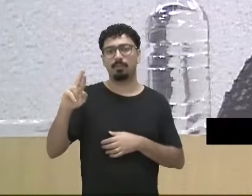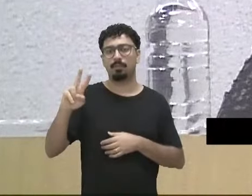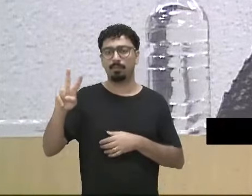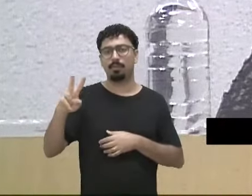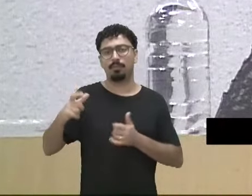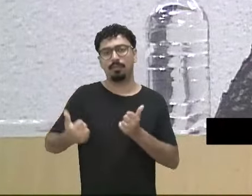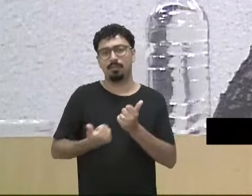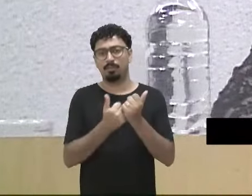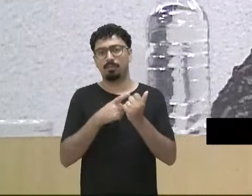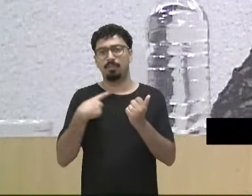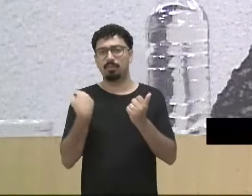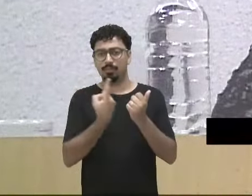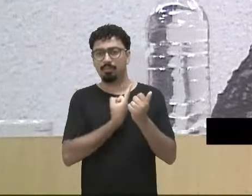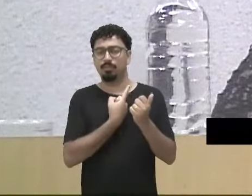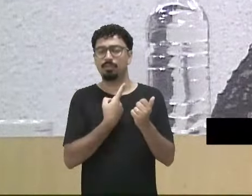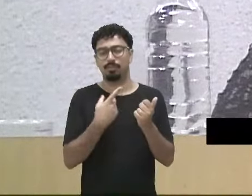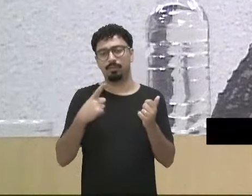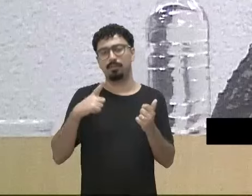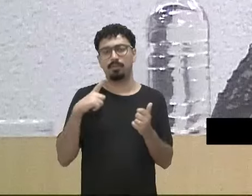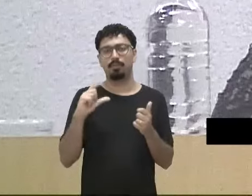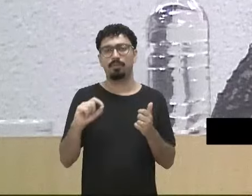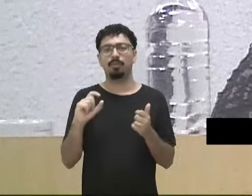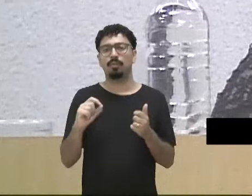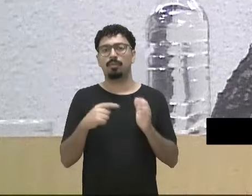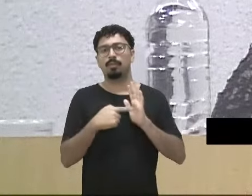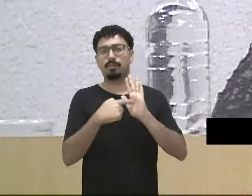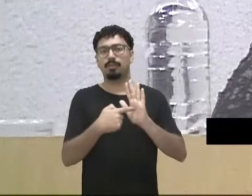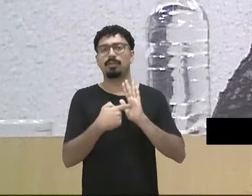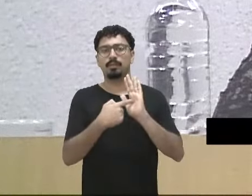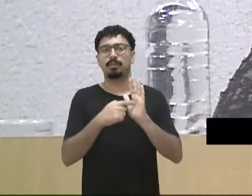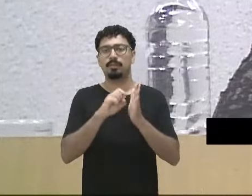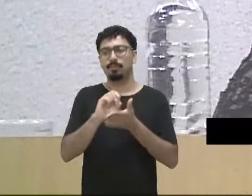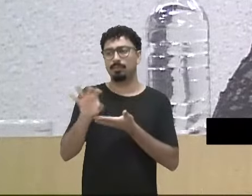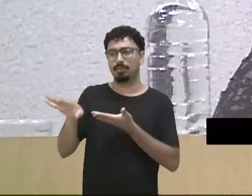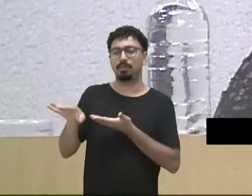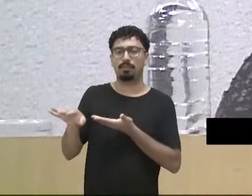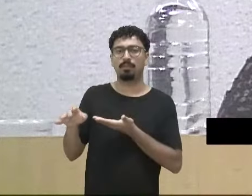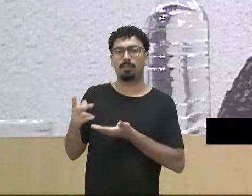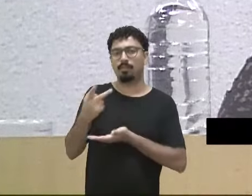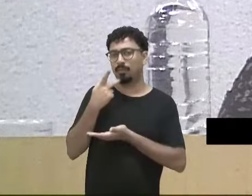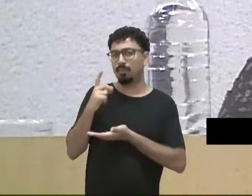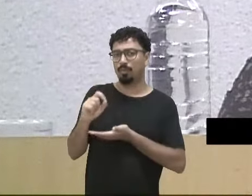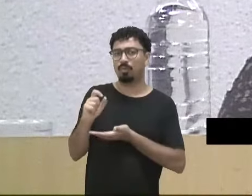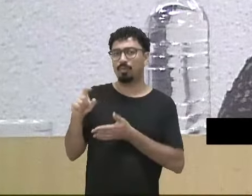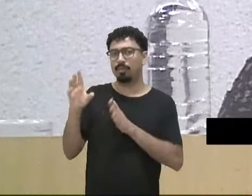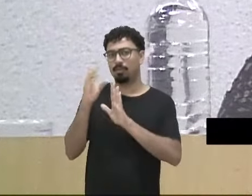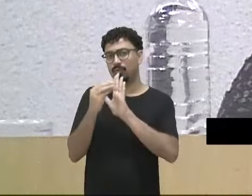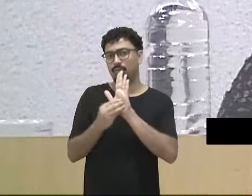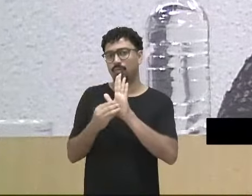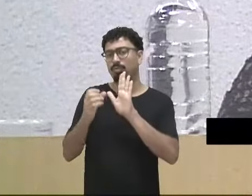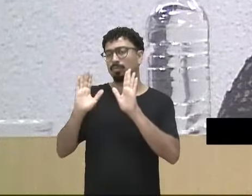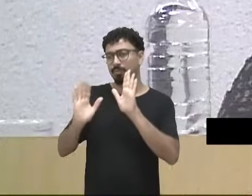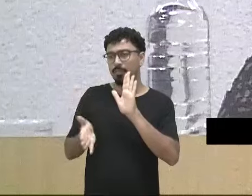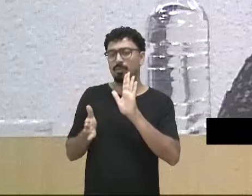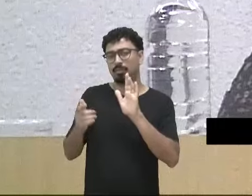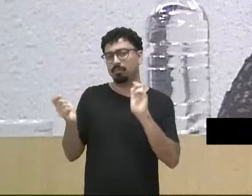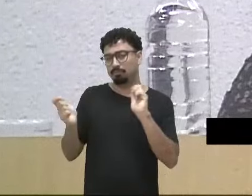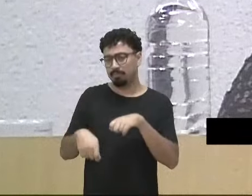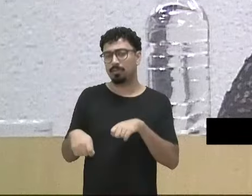questão do progestão, e aí nós fizemos essa apresentação, mandamos para eles e falaram, ó, esse teor aqui de apresentação atende ao